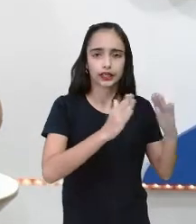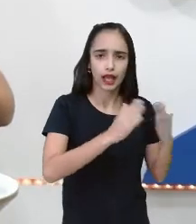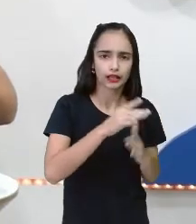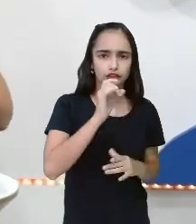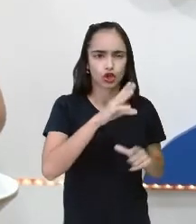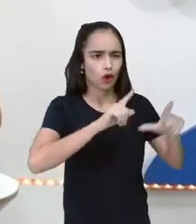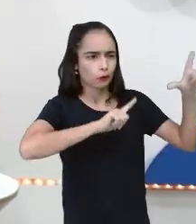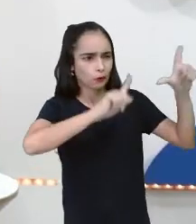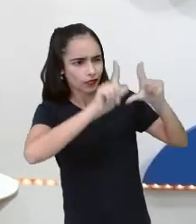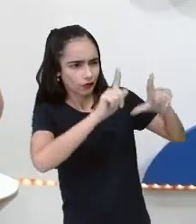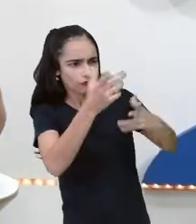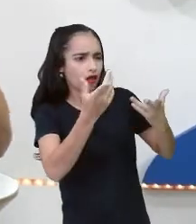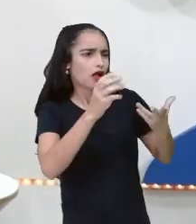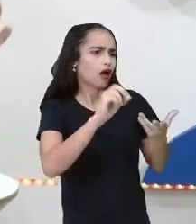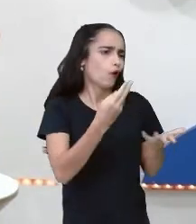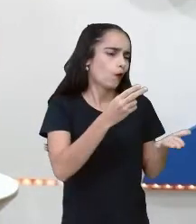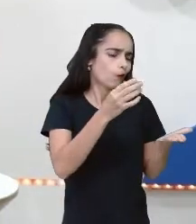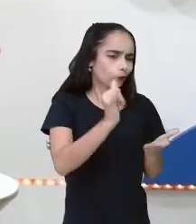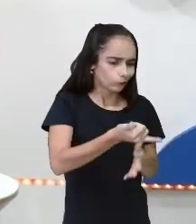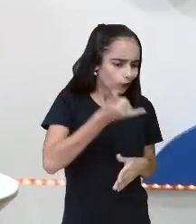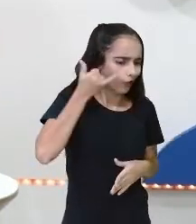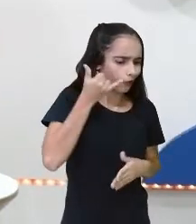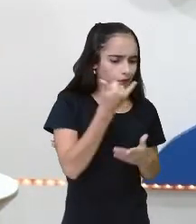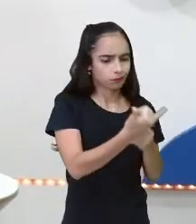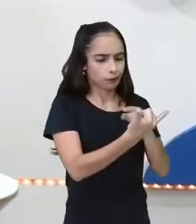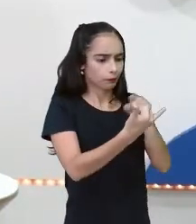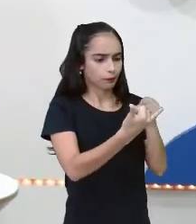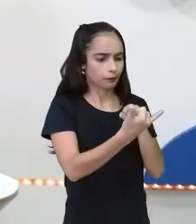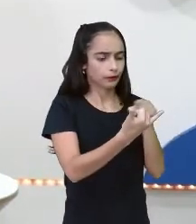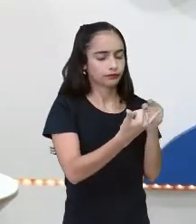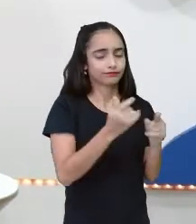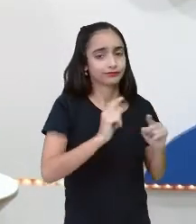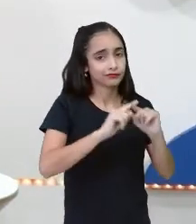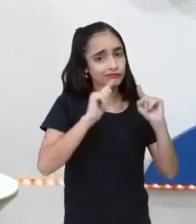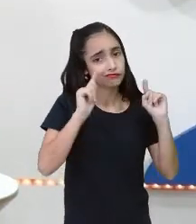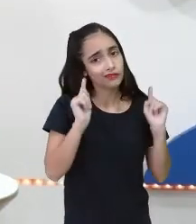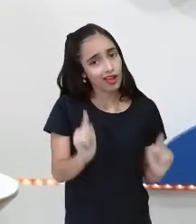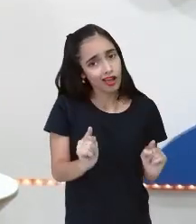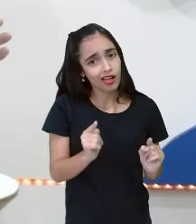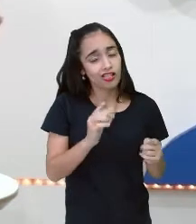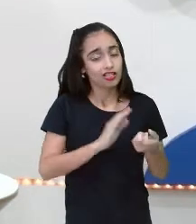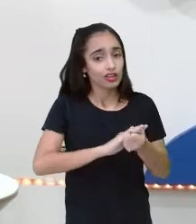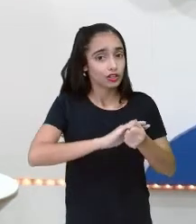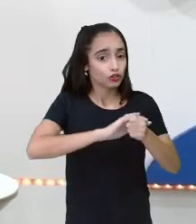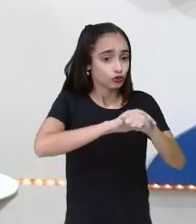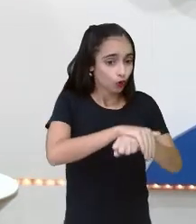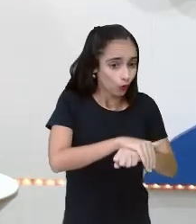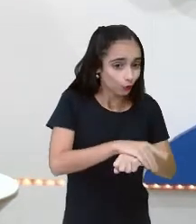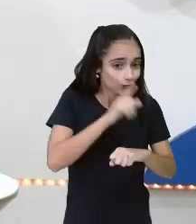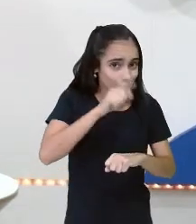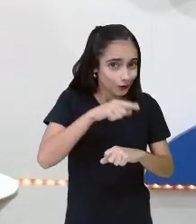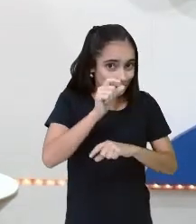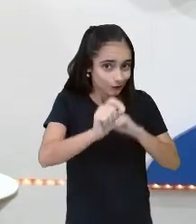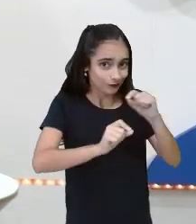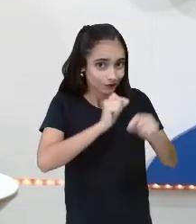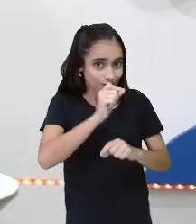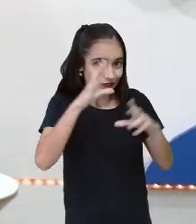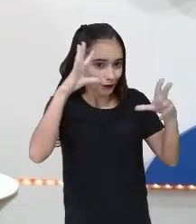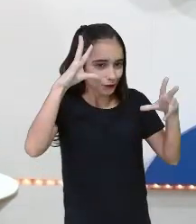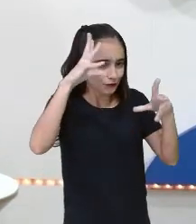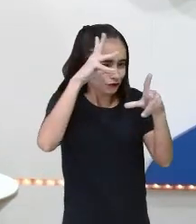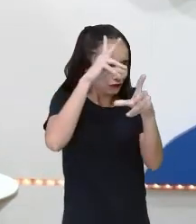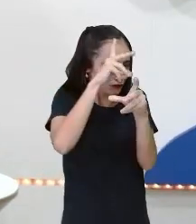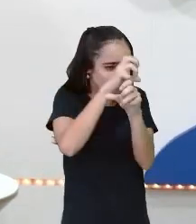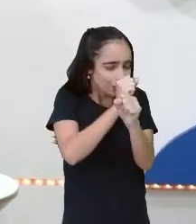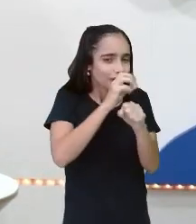computador. Tinham uma vida mais ativa. Em compensação, à noite era aquela escuridão, não é? E aí